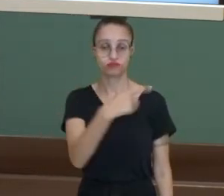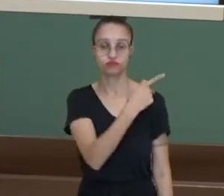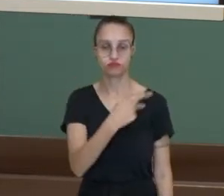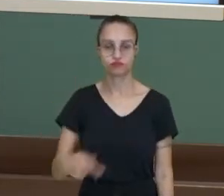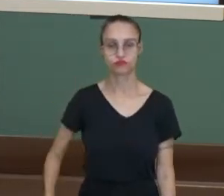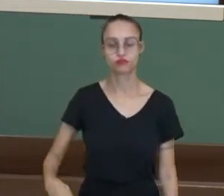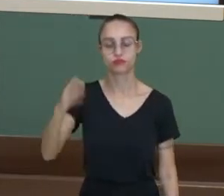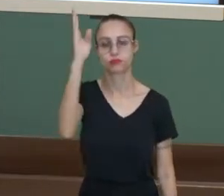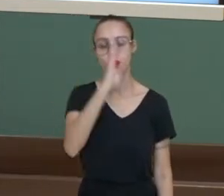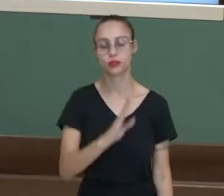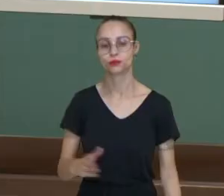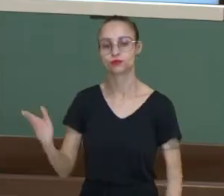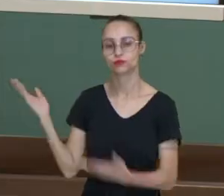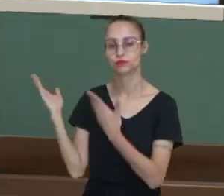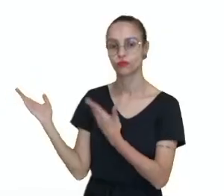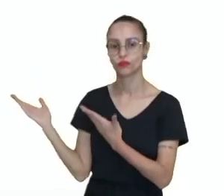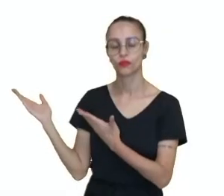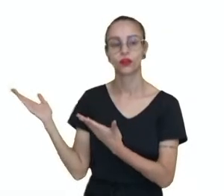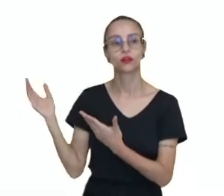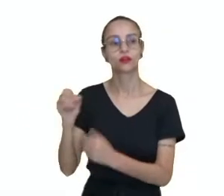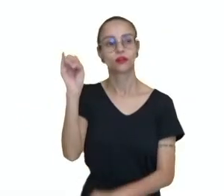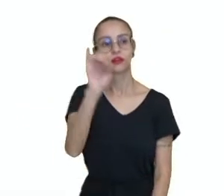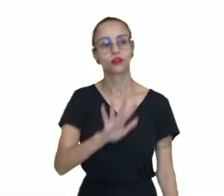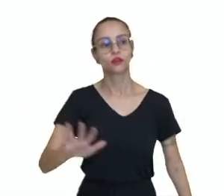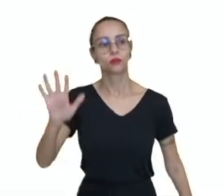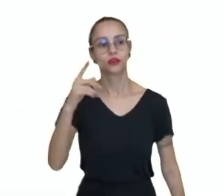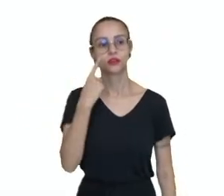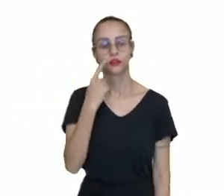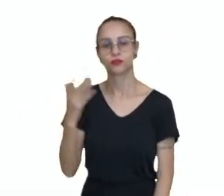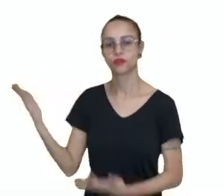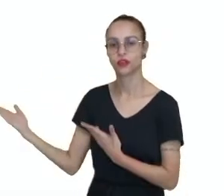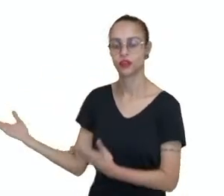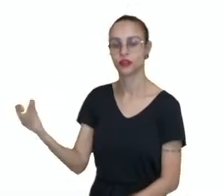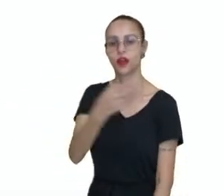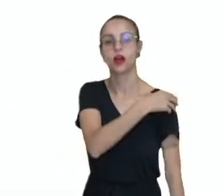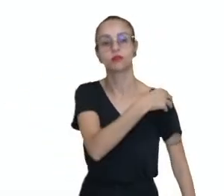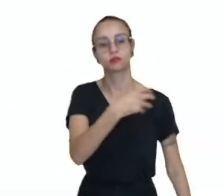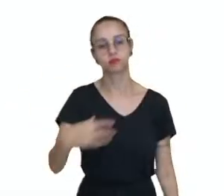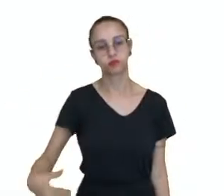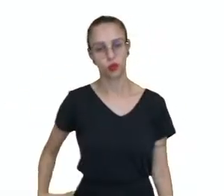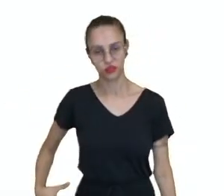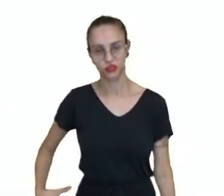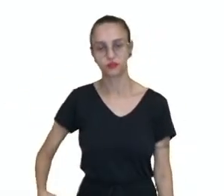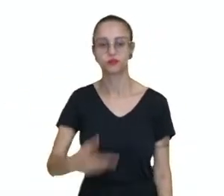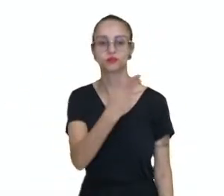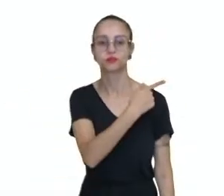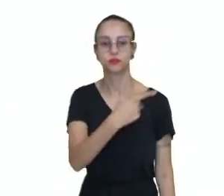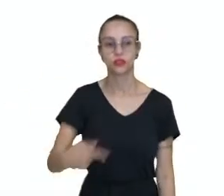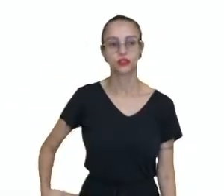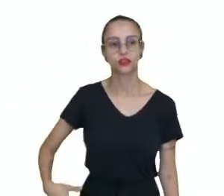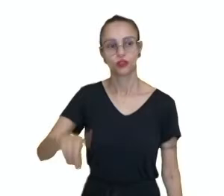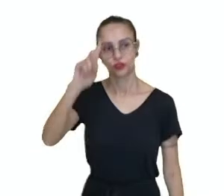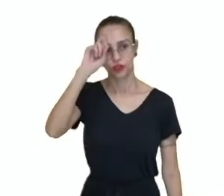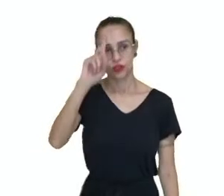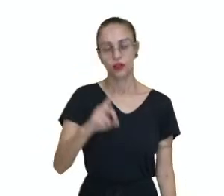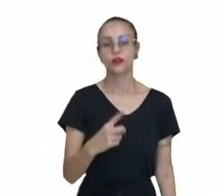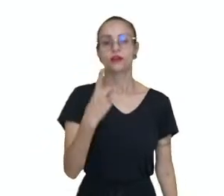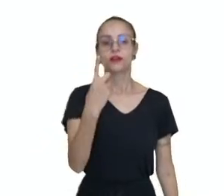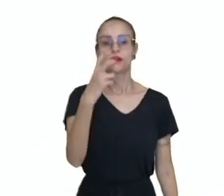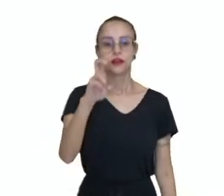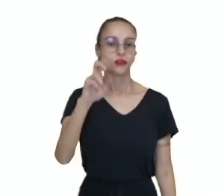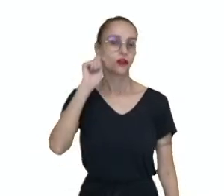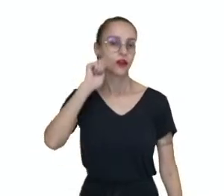na imagem, do lado esquerdo da tela, você tem a posse do presidente Castelo Branco, no dia 15 de abril